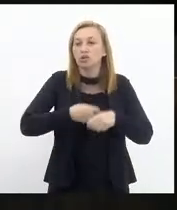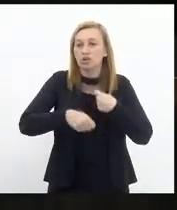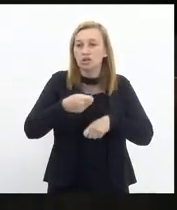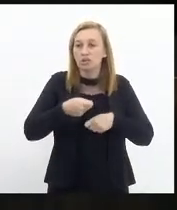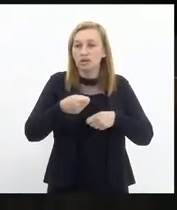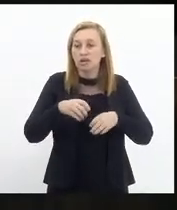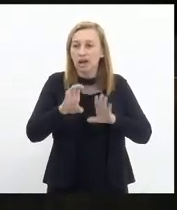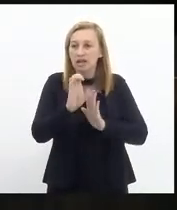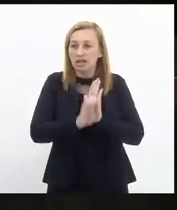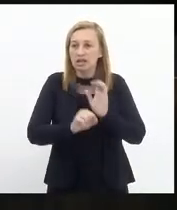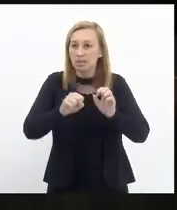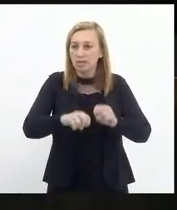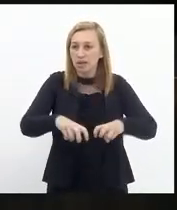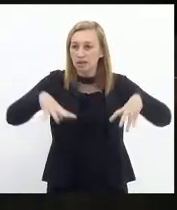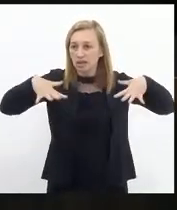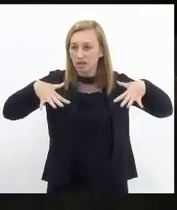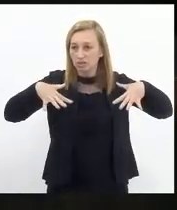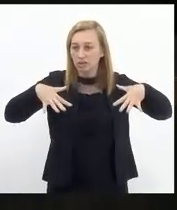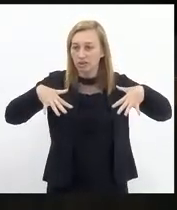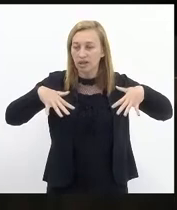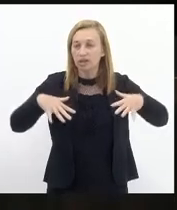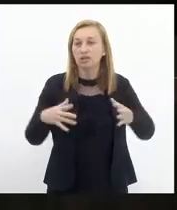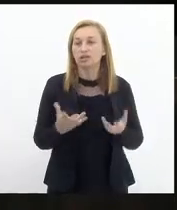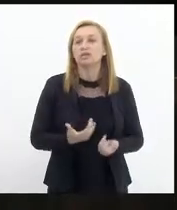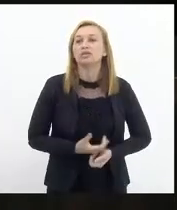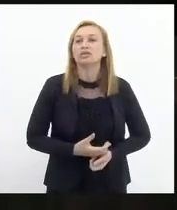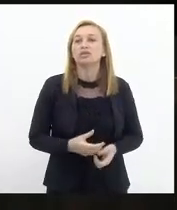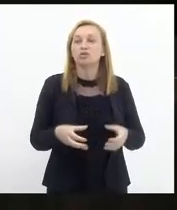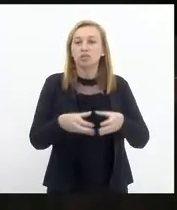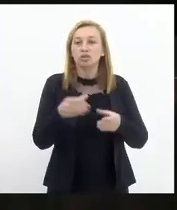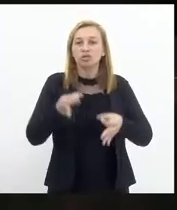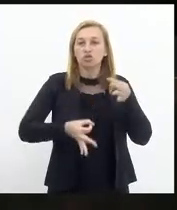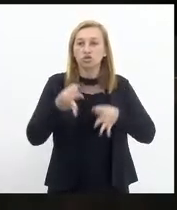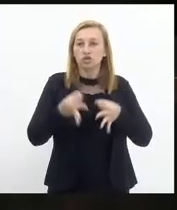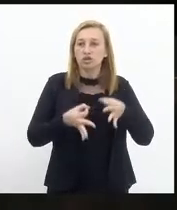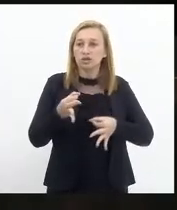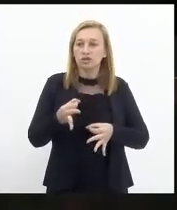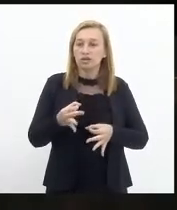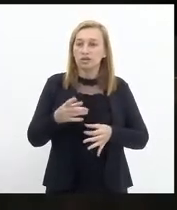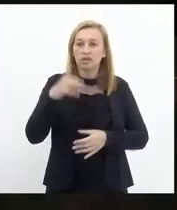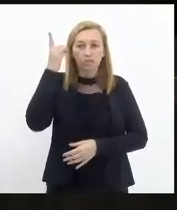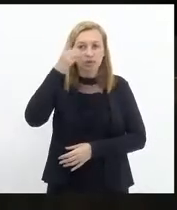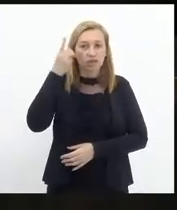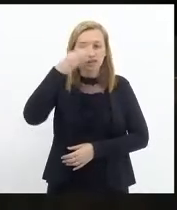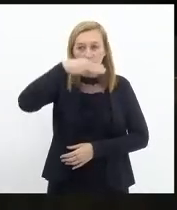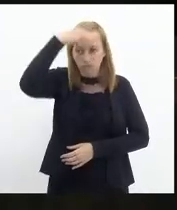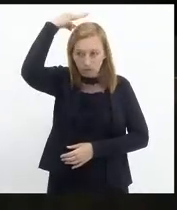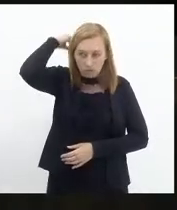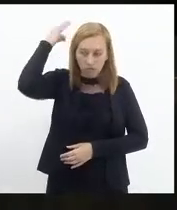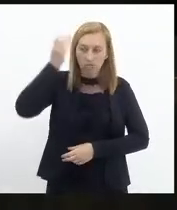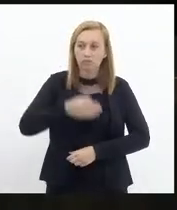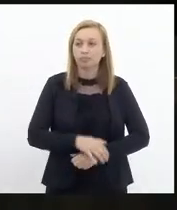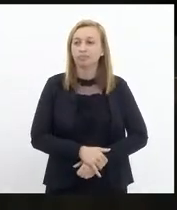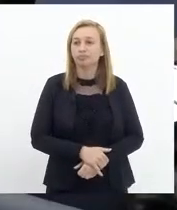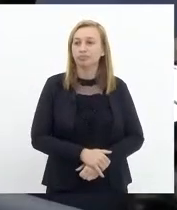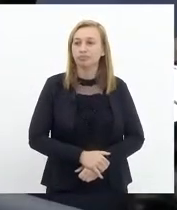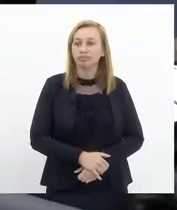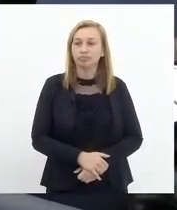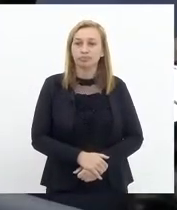às emendas de plenário. Para emitir parecer pela comissão de condição de justiça, deputado Márcio Pacheco.